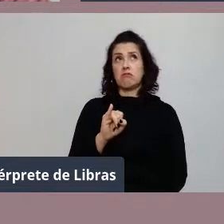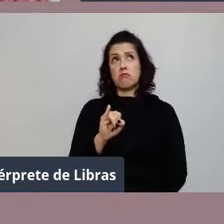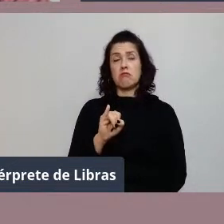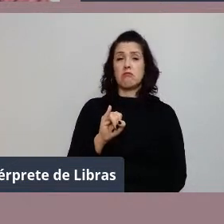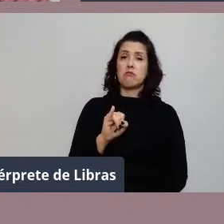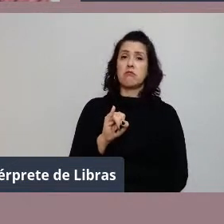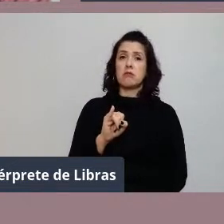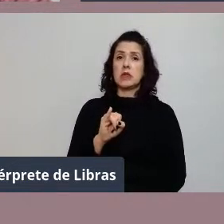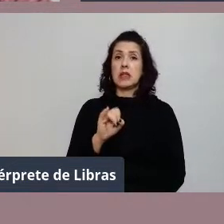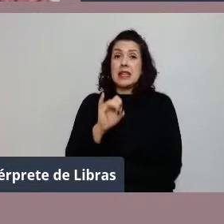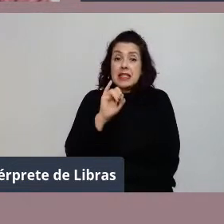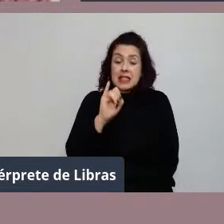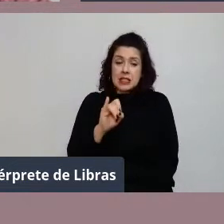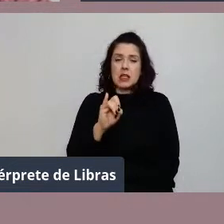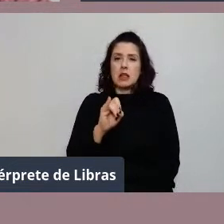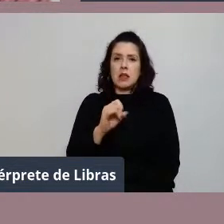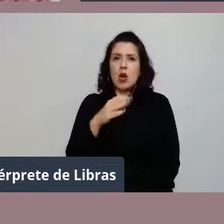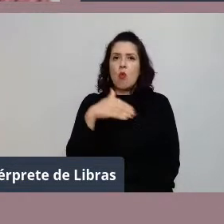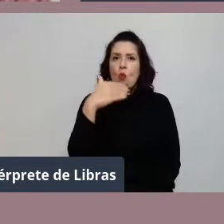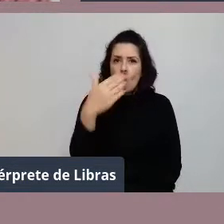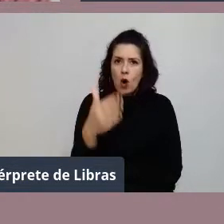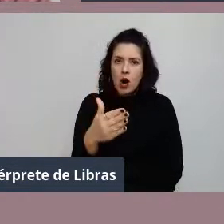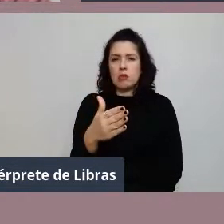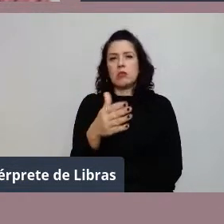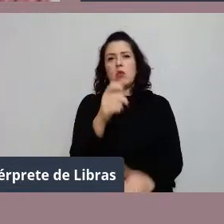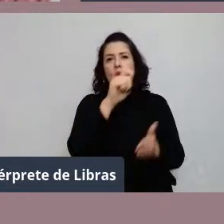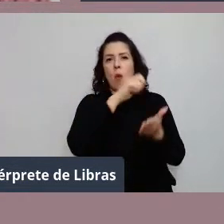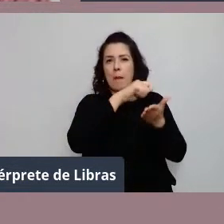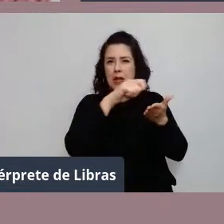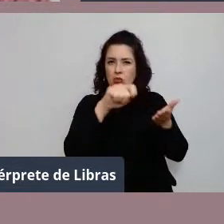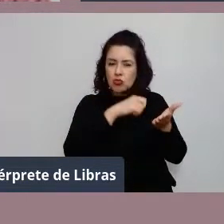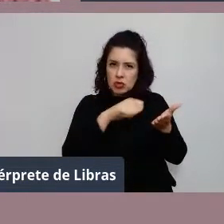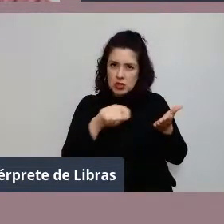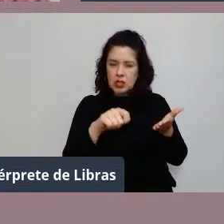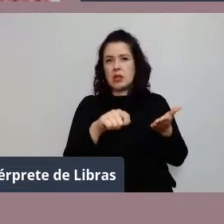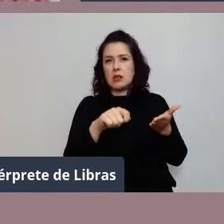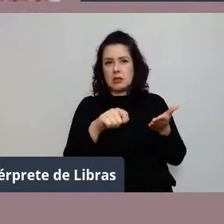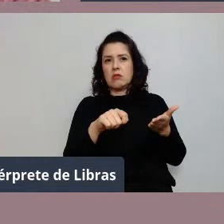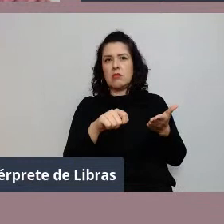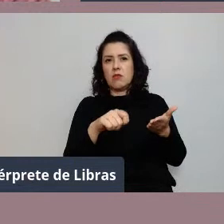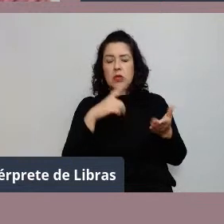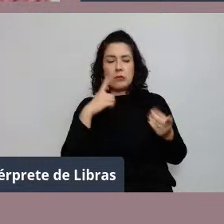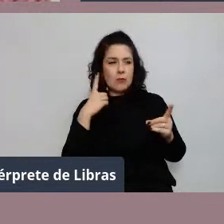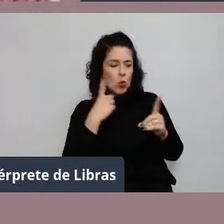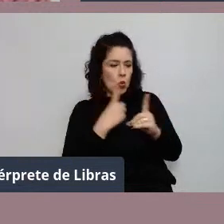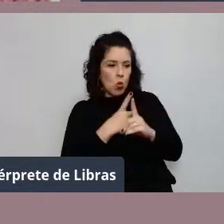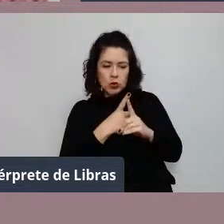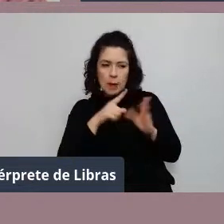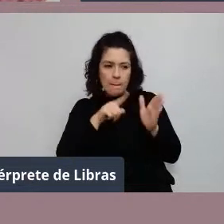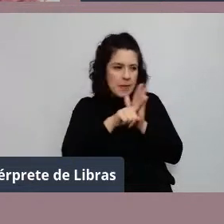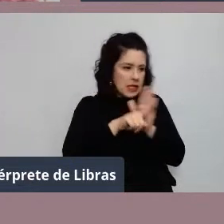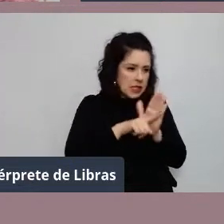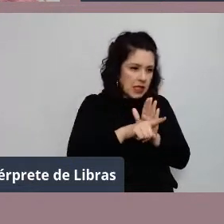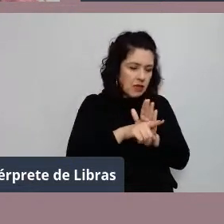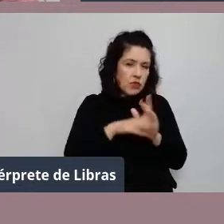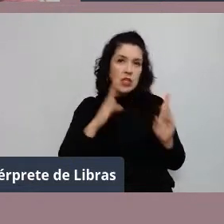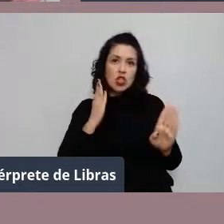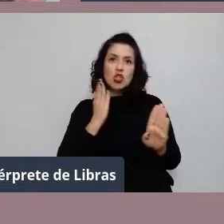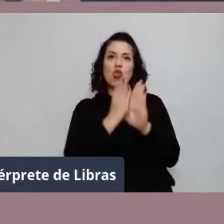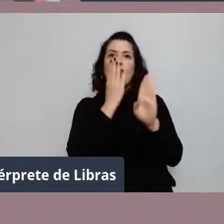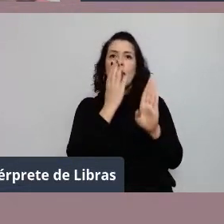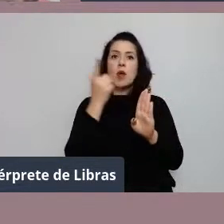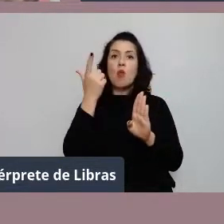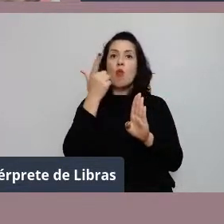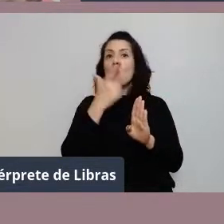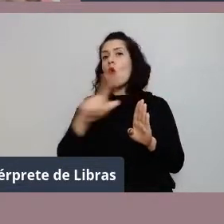se o encontro com esses manuscritos da Hora da Estrela, se você descobre um outro livro, né? E acho que não, acho que é